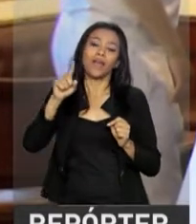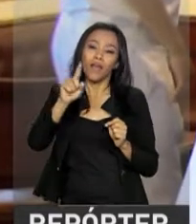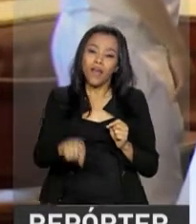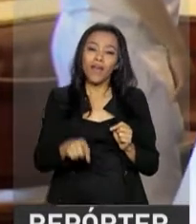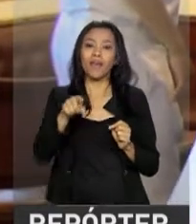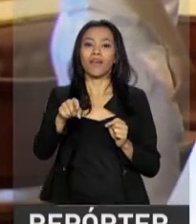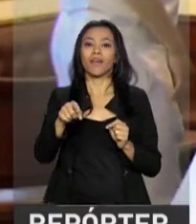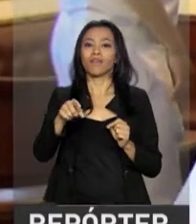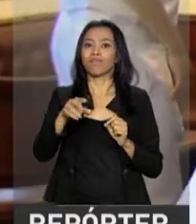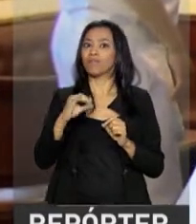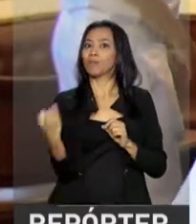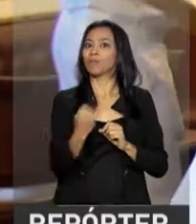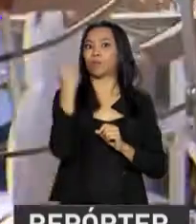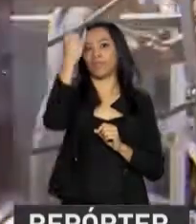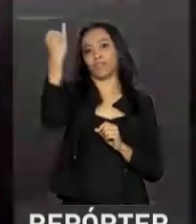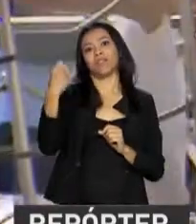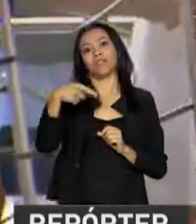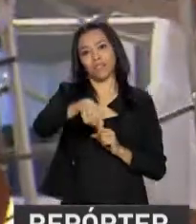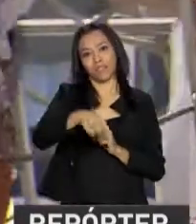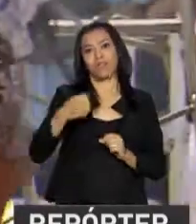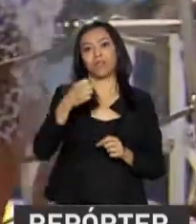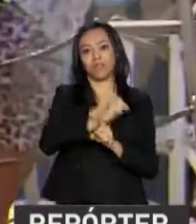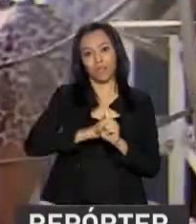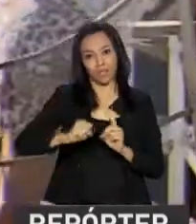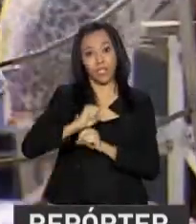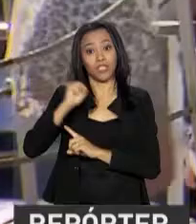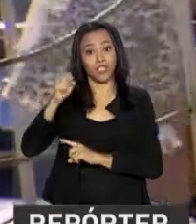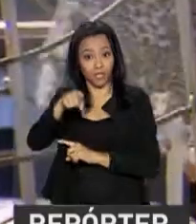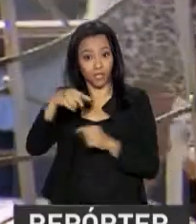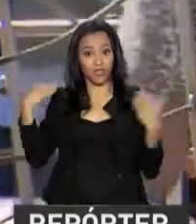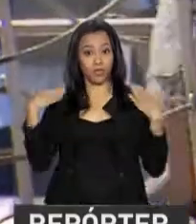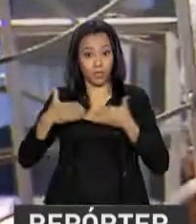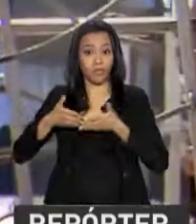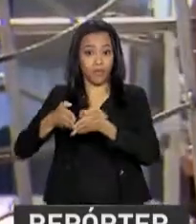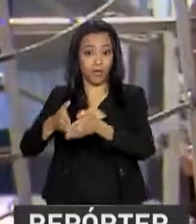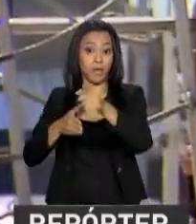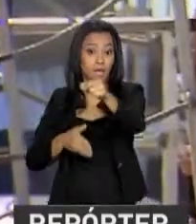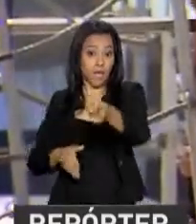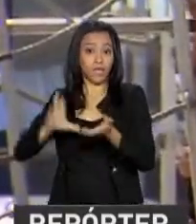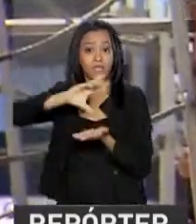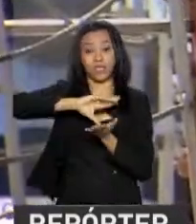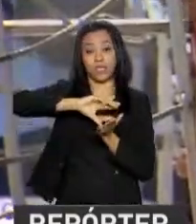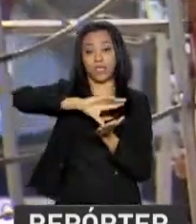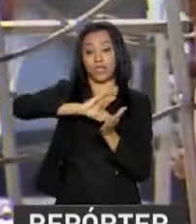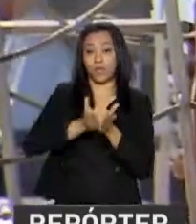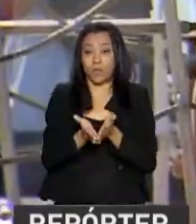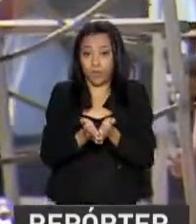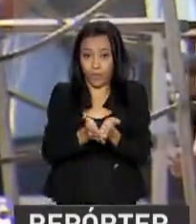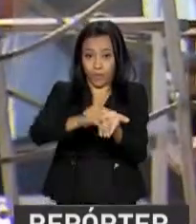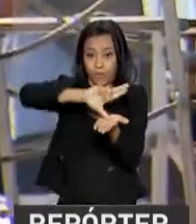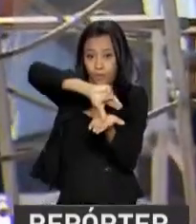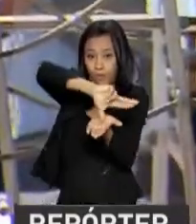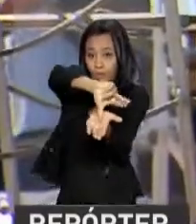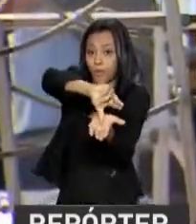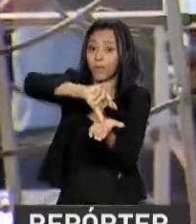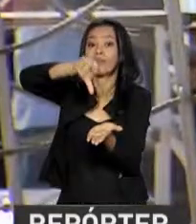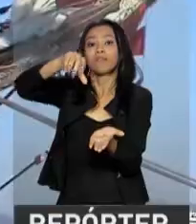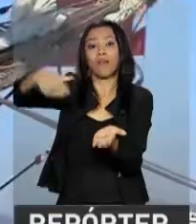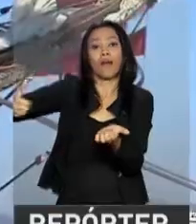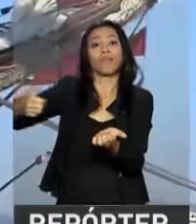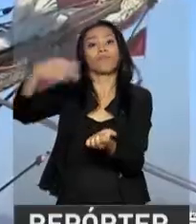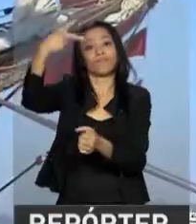nossa sociedade e para a Marinha do Brasil. Durante a etapa carioca, o Cisne Branco está aberto à visitação do público na orla da